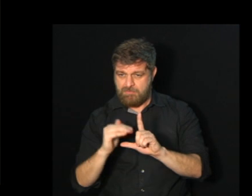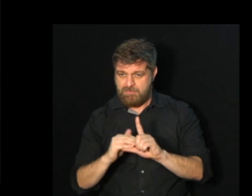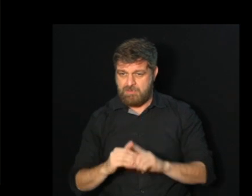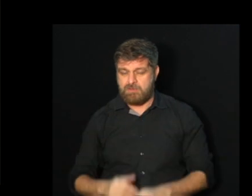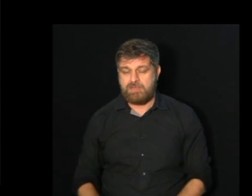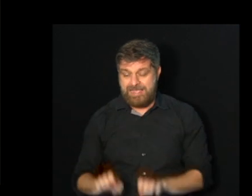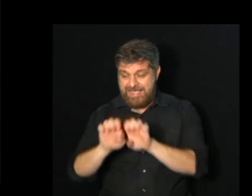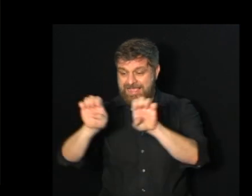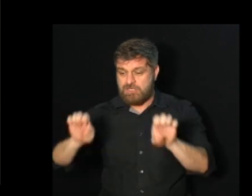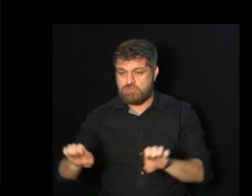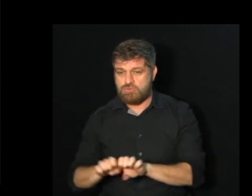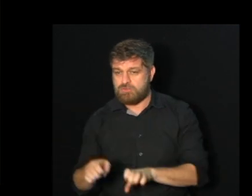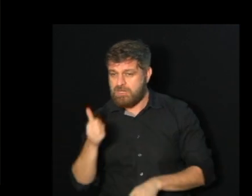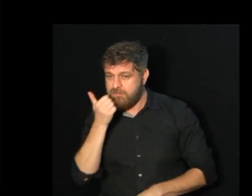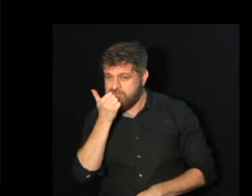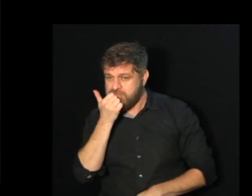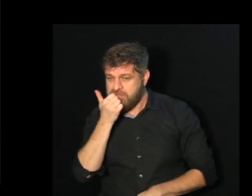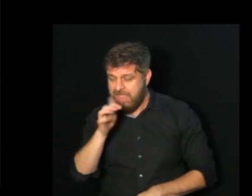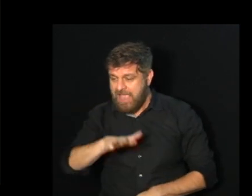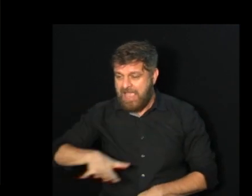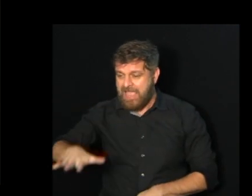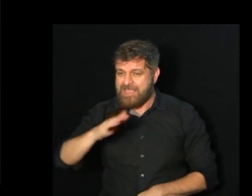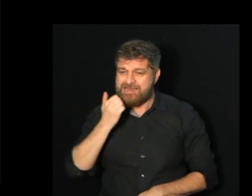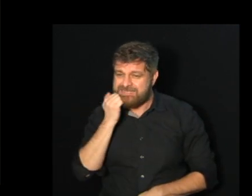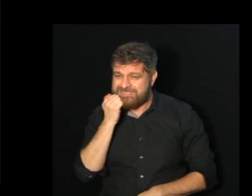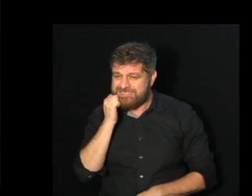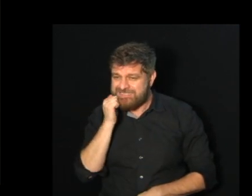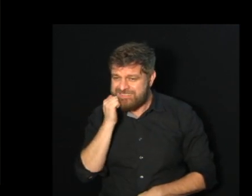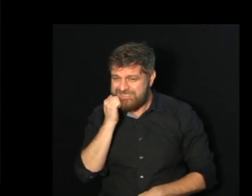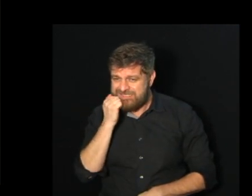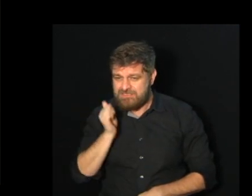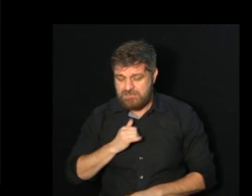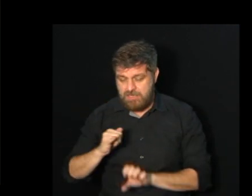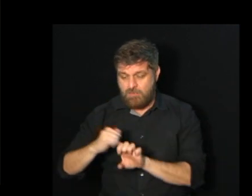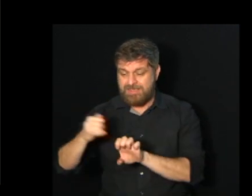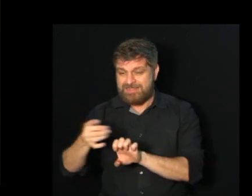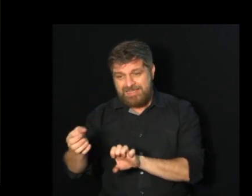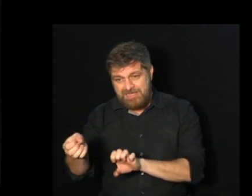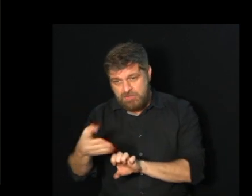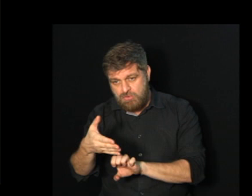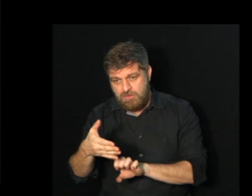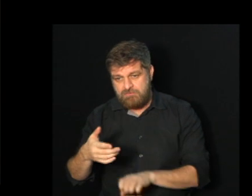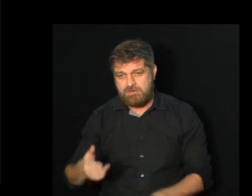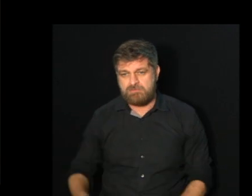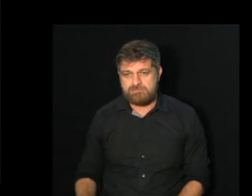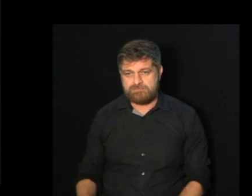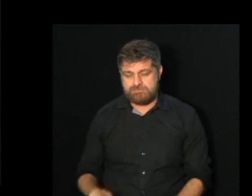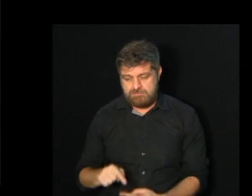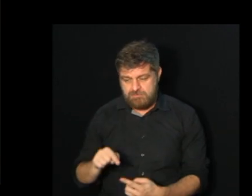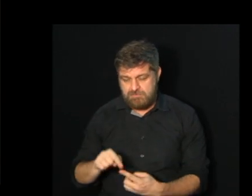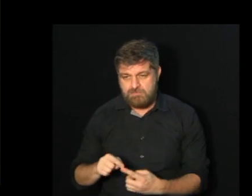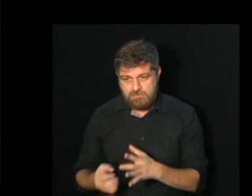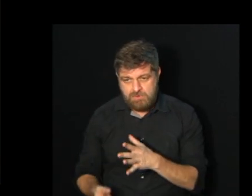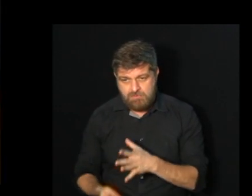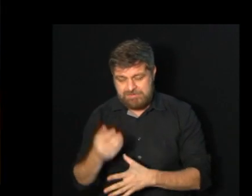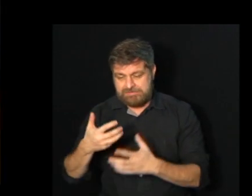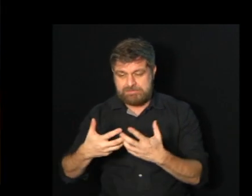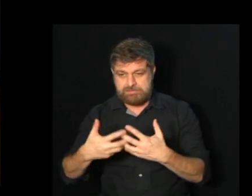radioamador, é o lado científico do radioamador, que é inovador, que propicia essa situação.